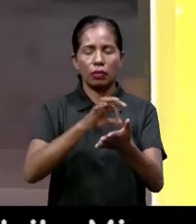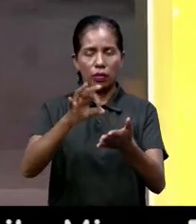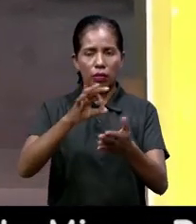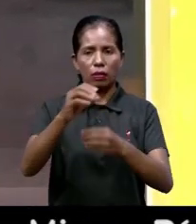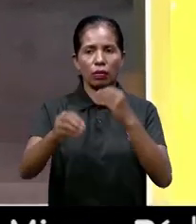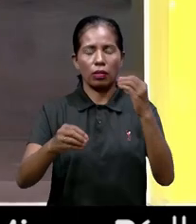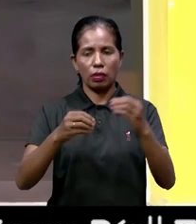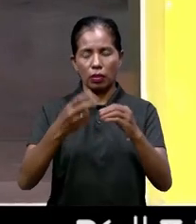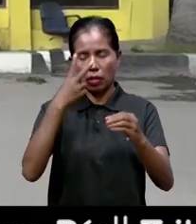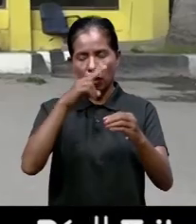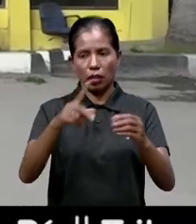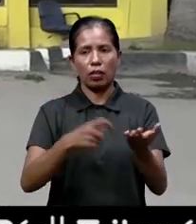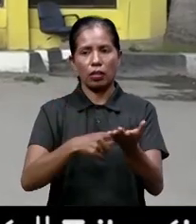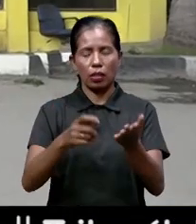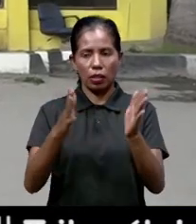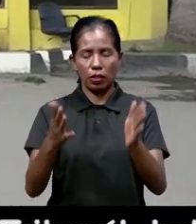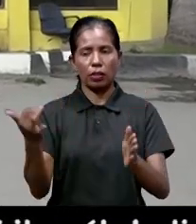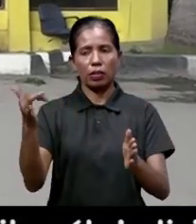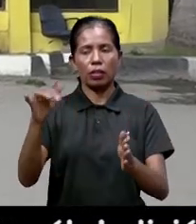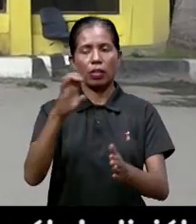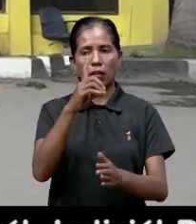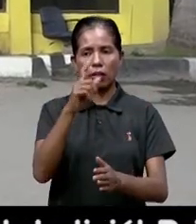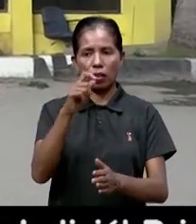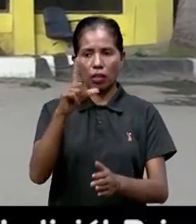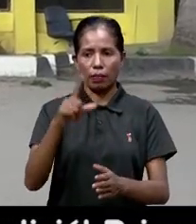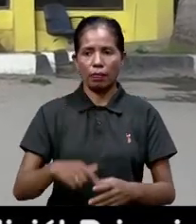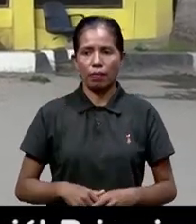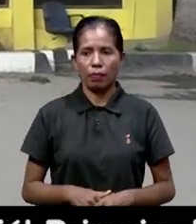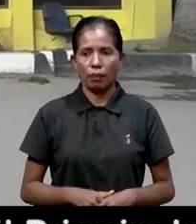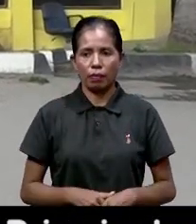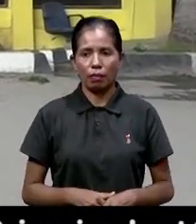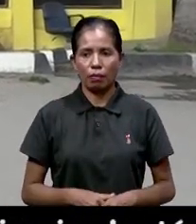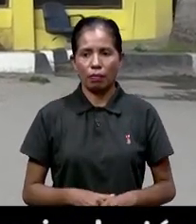kona ba operasaun sistema ba tekniku sira iedeteli. Ekipa kobertura, GMN.